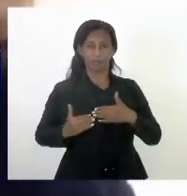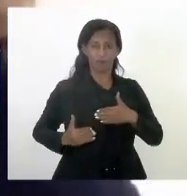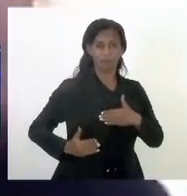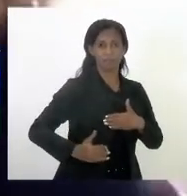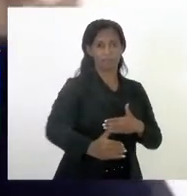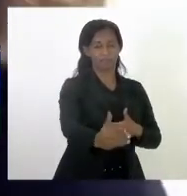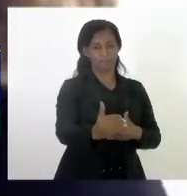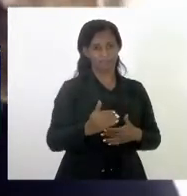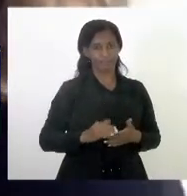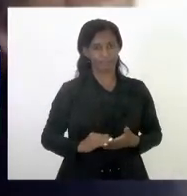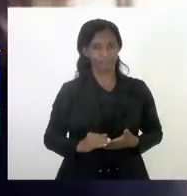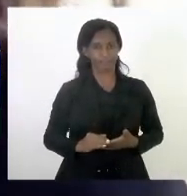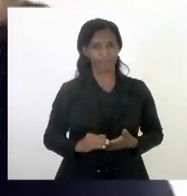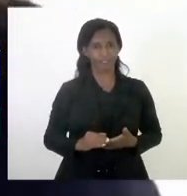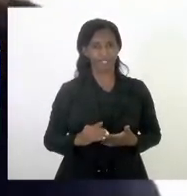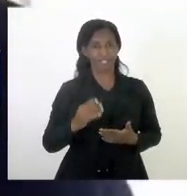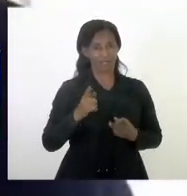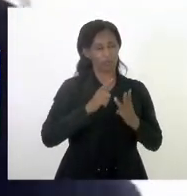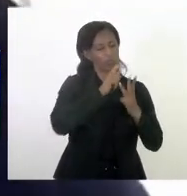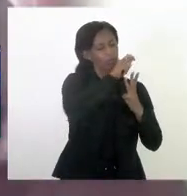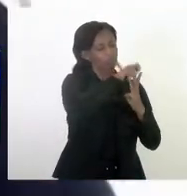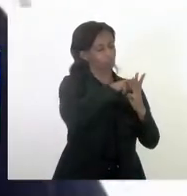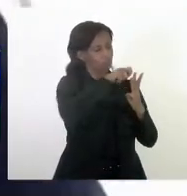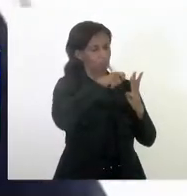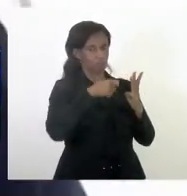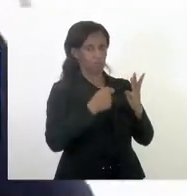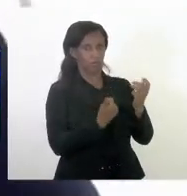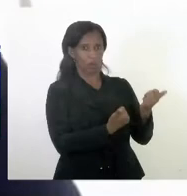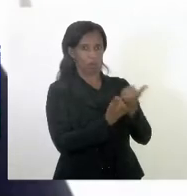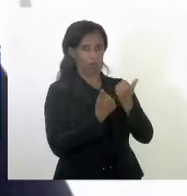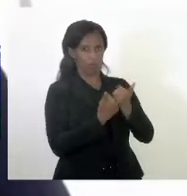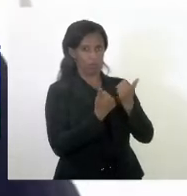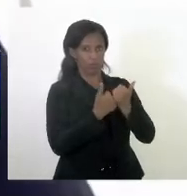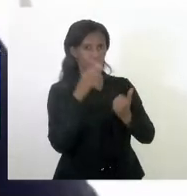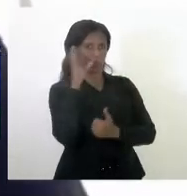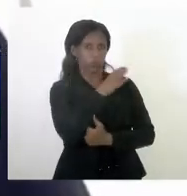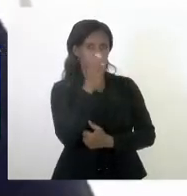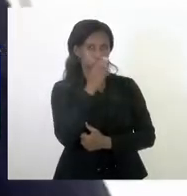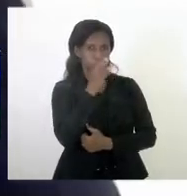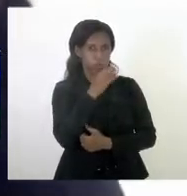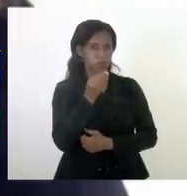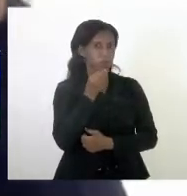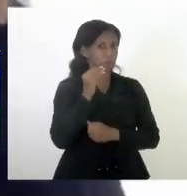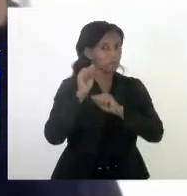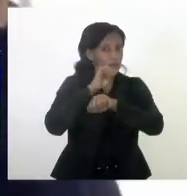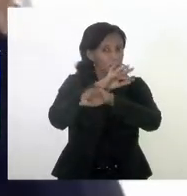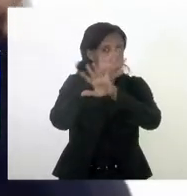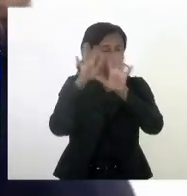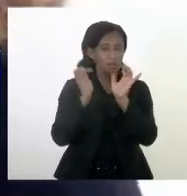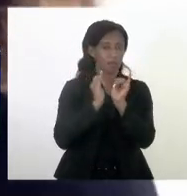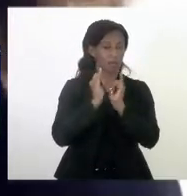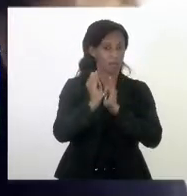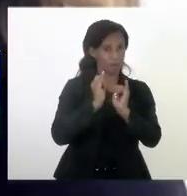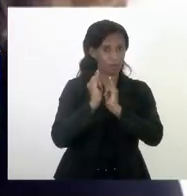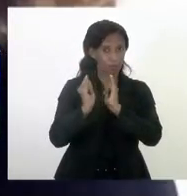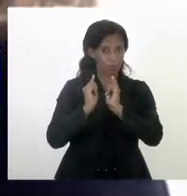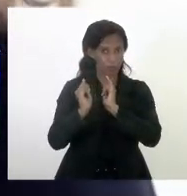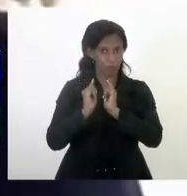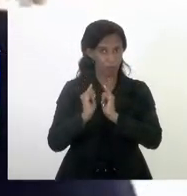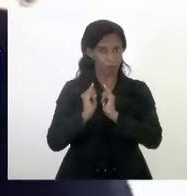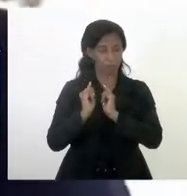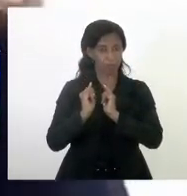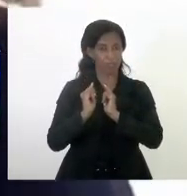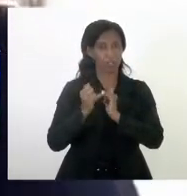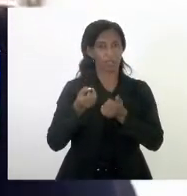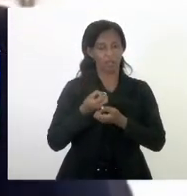execução de uma. Então, passados 3 meses do auxílio emergencial, tendo uma avaliação transparente dos dados da aplicabilidade e da execução